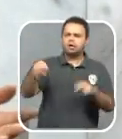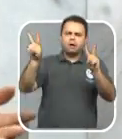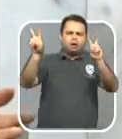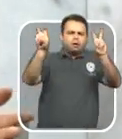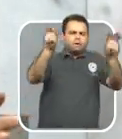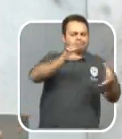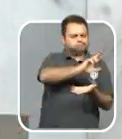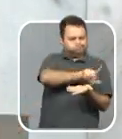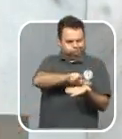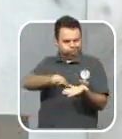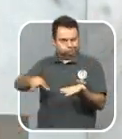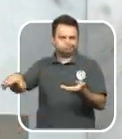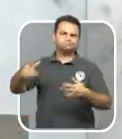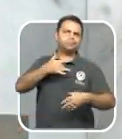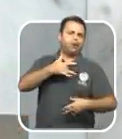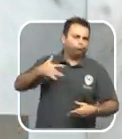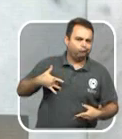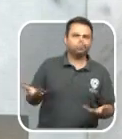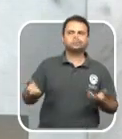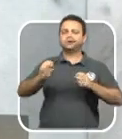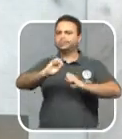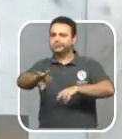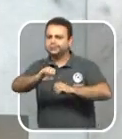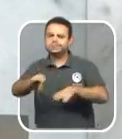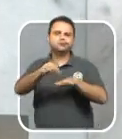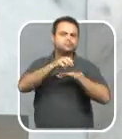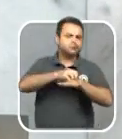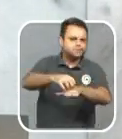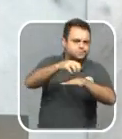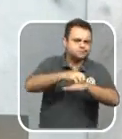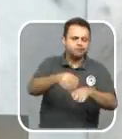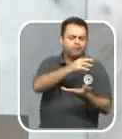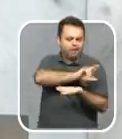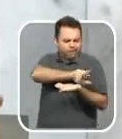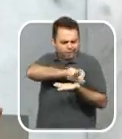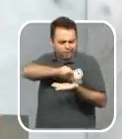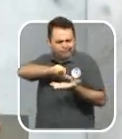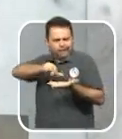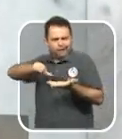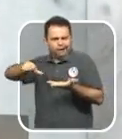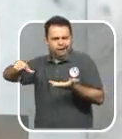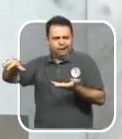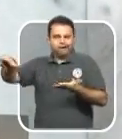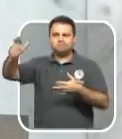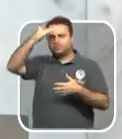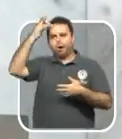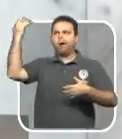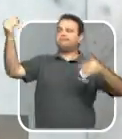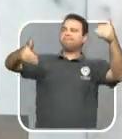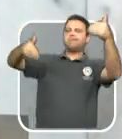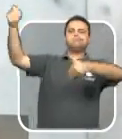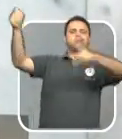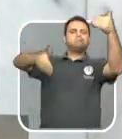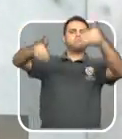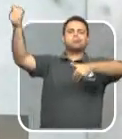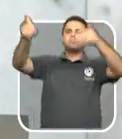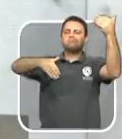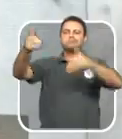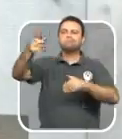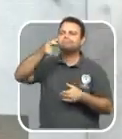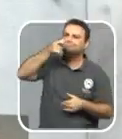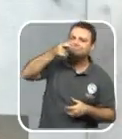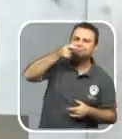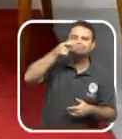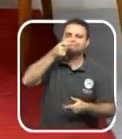assuntos abordados aí, né, presidente? Saúde, educação, transporte, todos esses temas foram trazidos aqui ao plenário da Câmara para que a